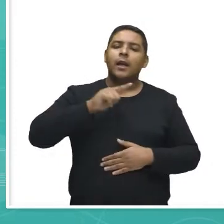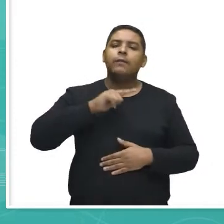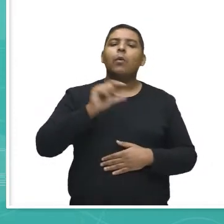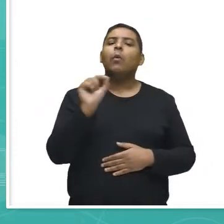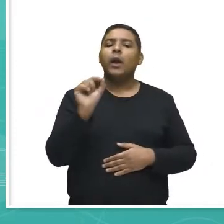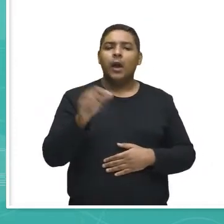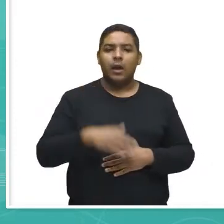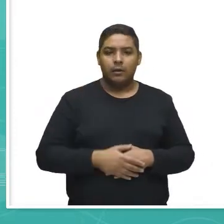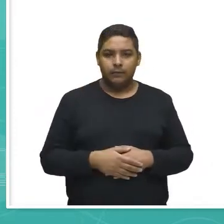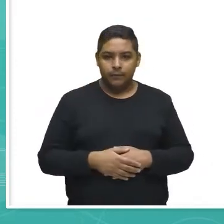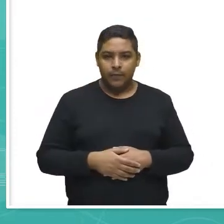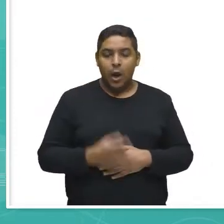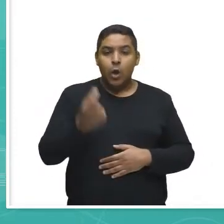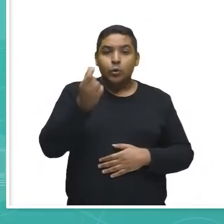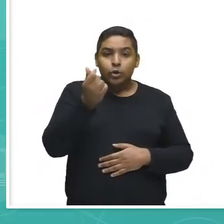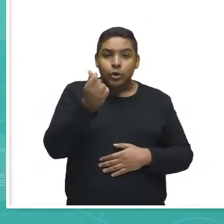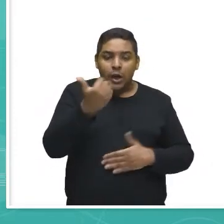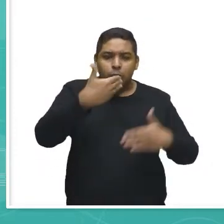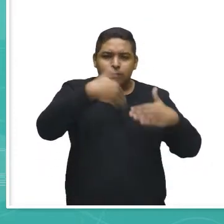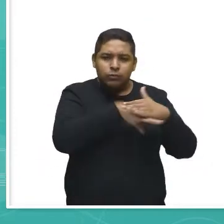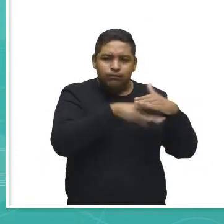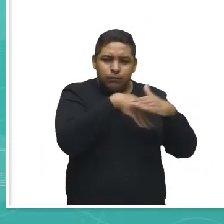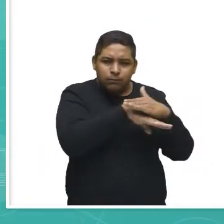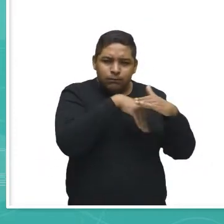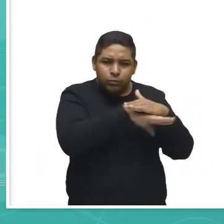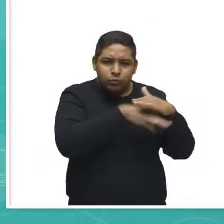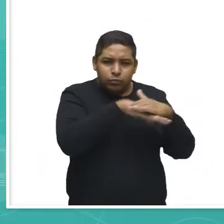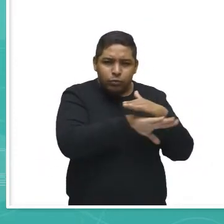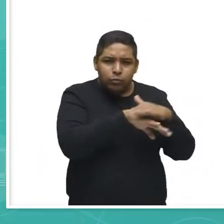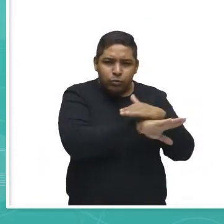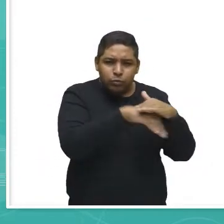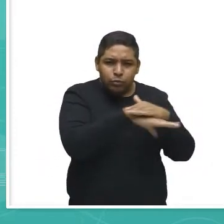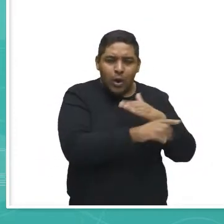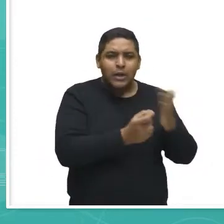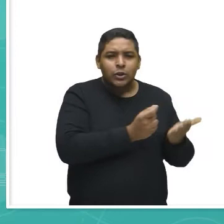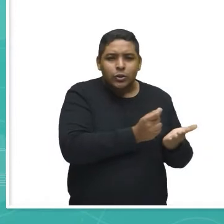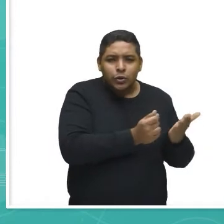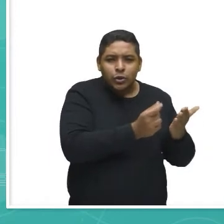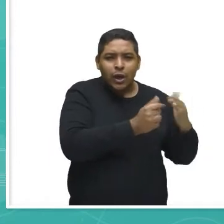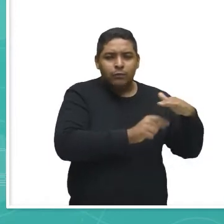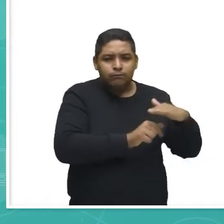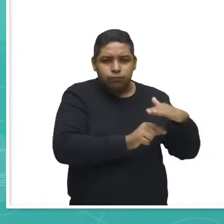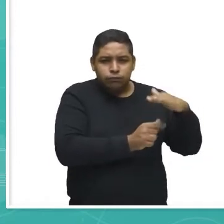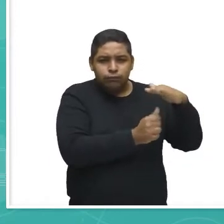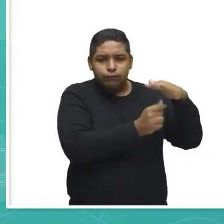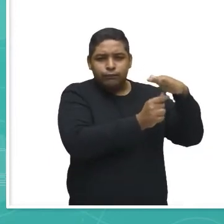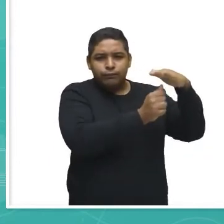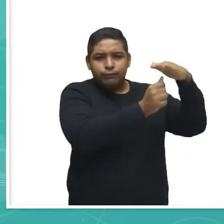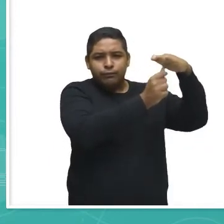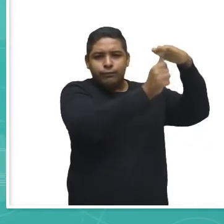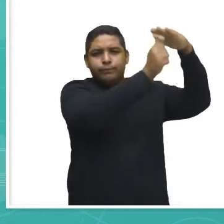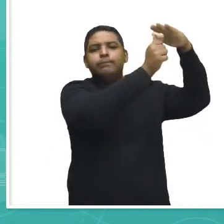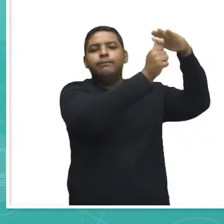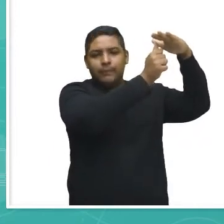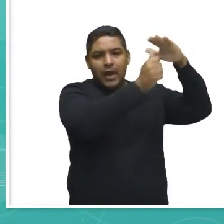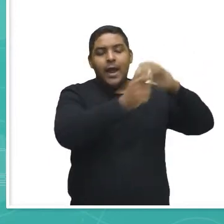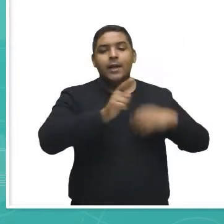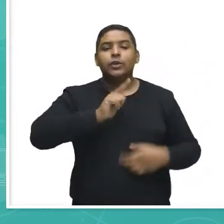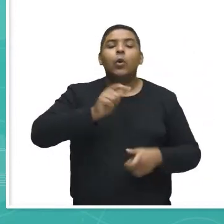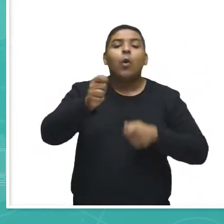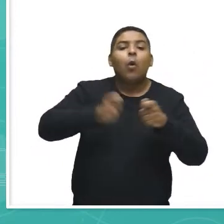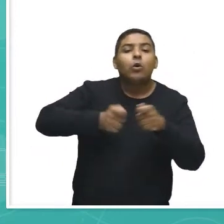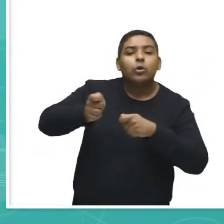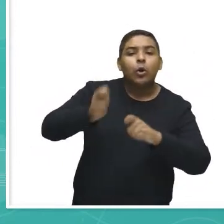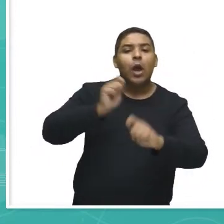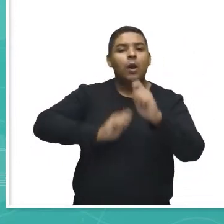acumular dinheiro, acumular o capital, tá? Por meio principalmente desse domínio econômico que vinha